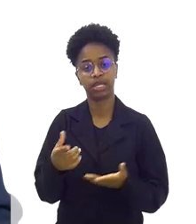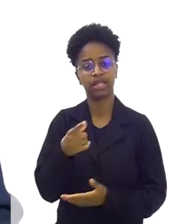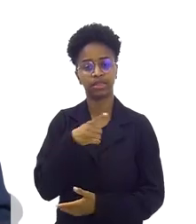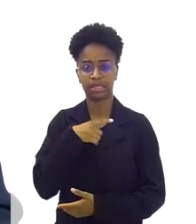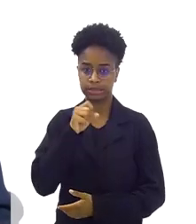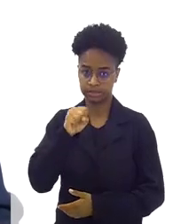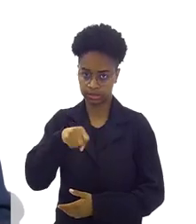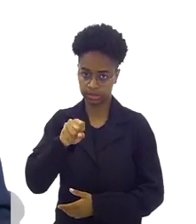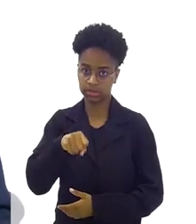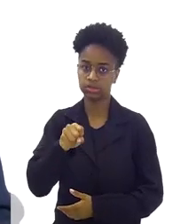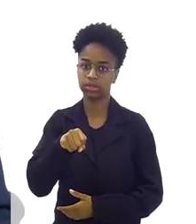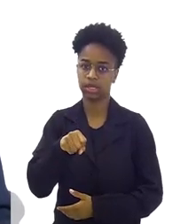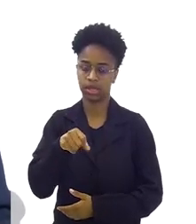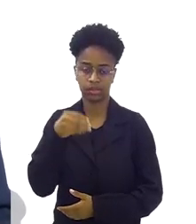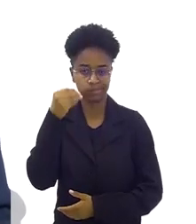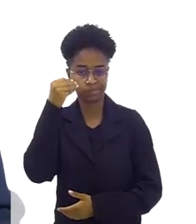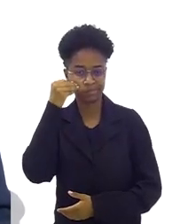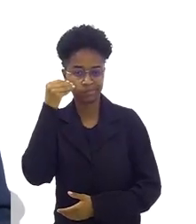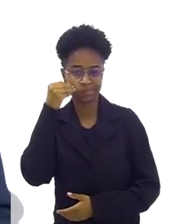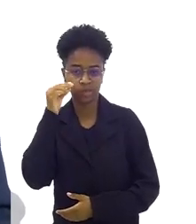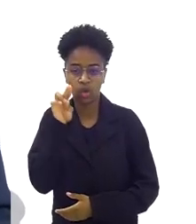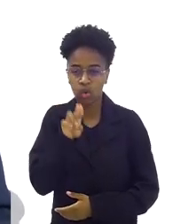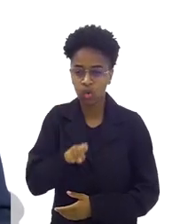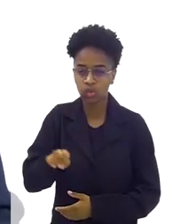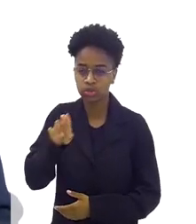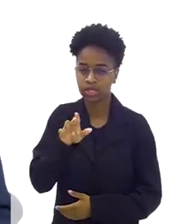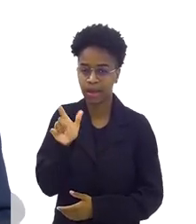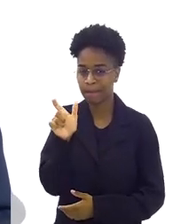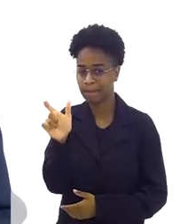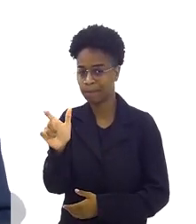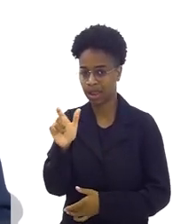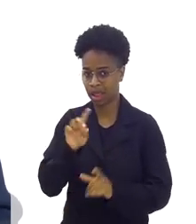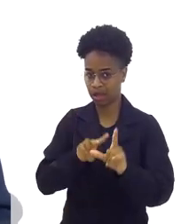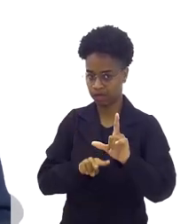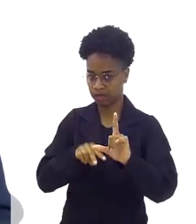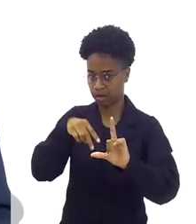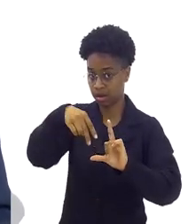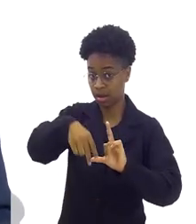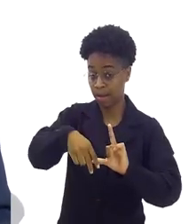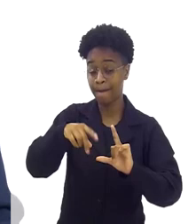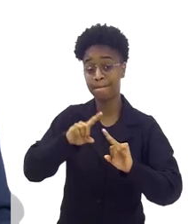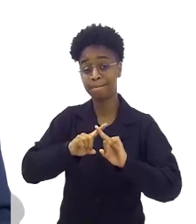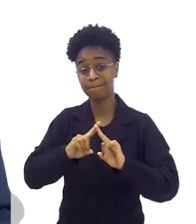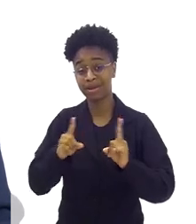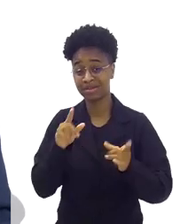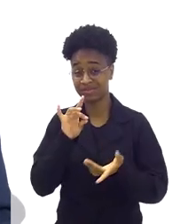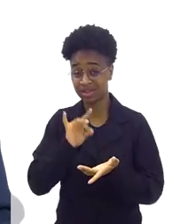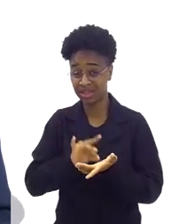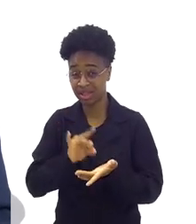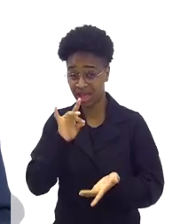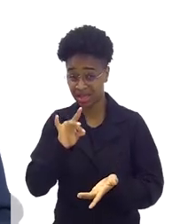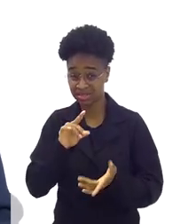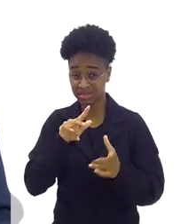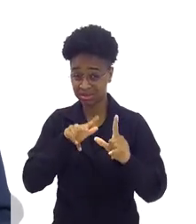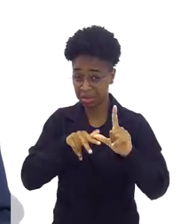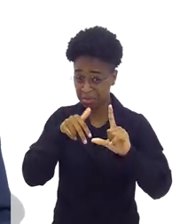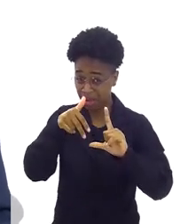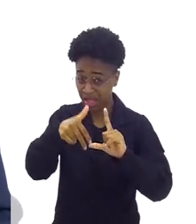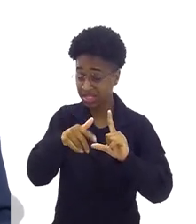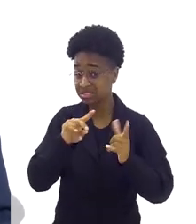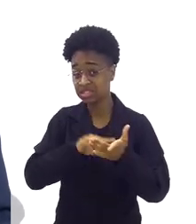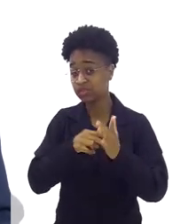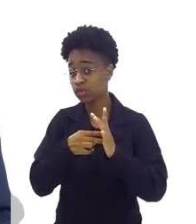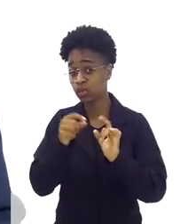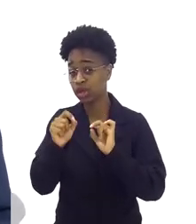né? Existe, sim, uma tentativa de usar esse nome. Mas é que o metaverso nada mais é do que